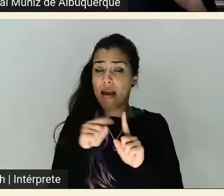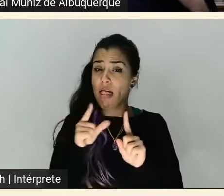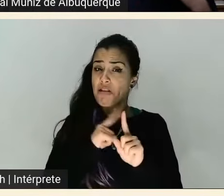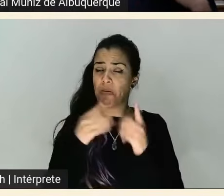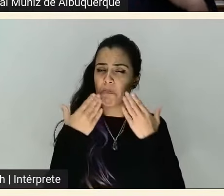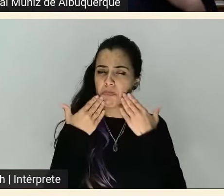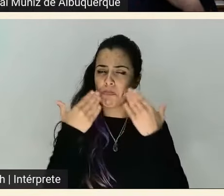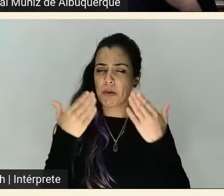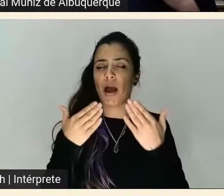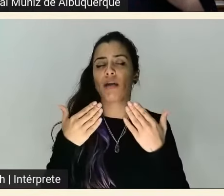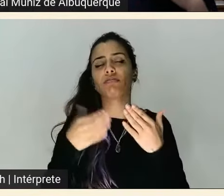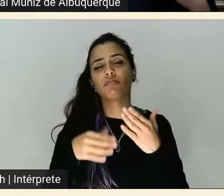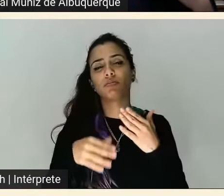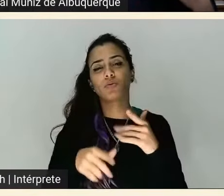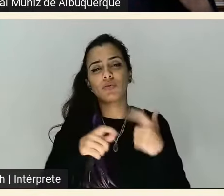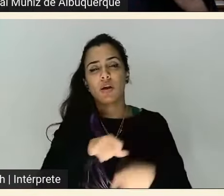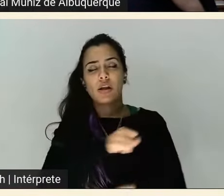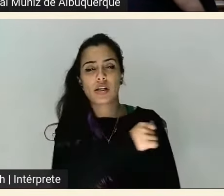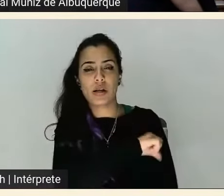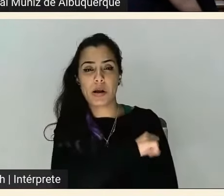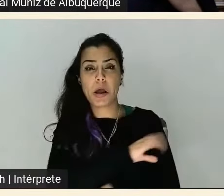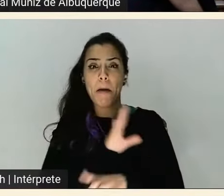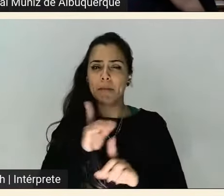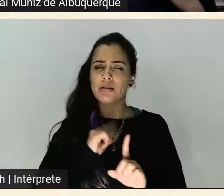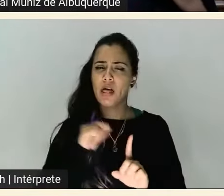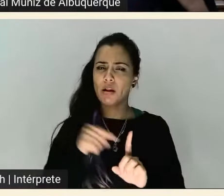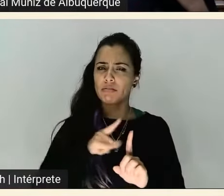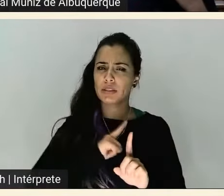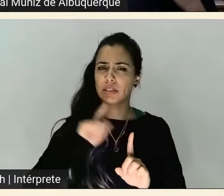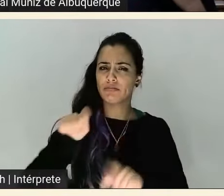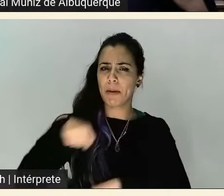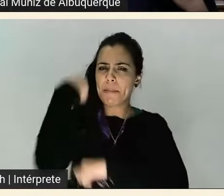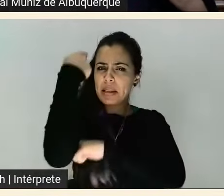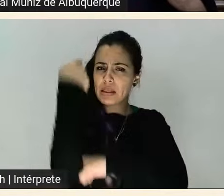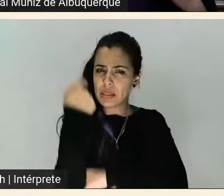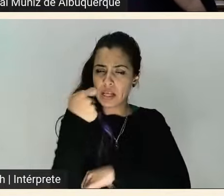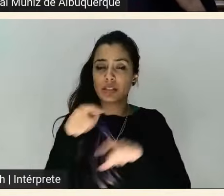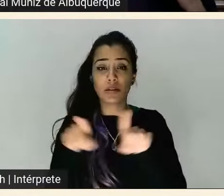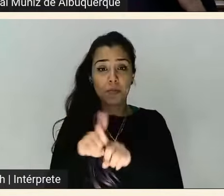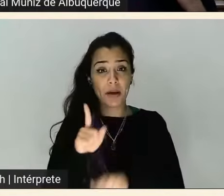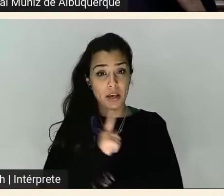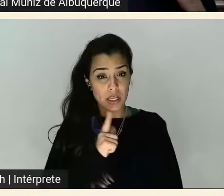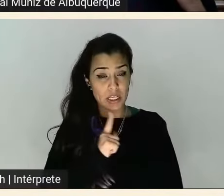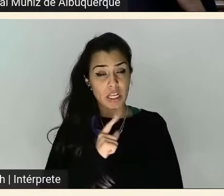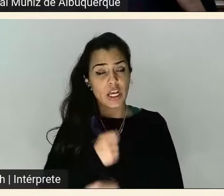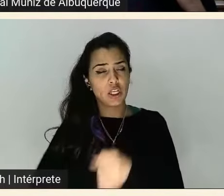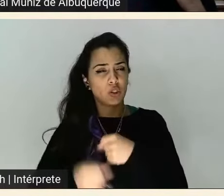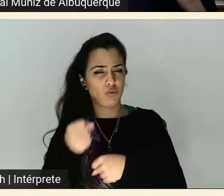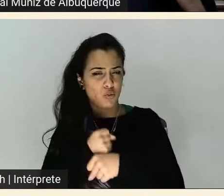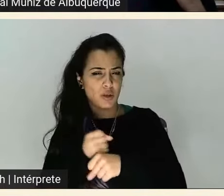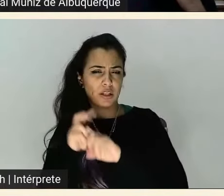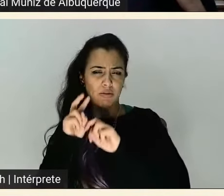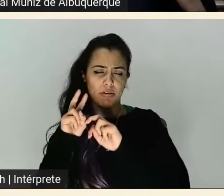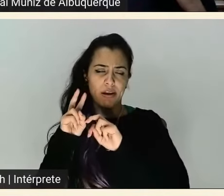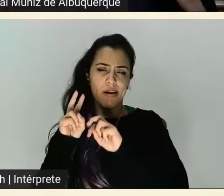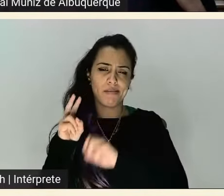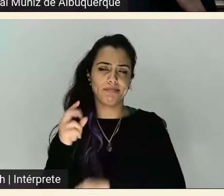carioca. Mas ela tem toda uma militância nos anos 20, nos anos 30, e no comunismo, então, uma figura